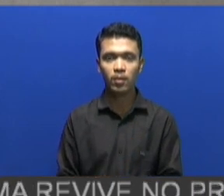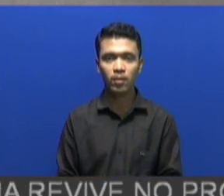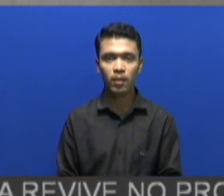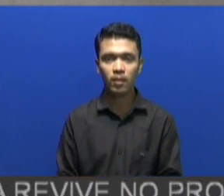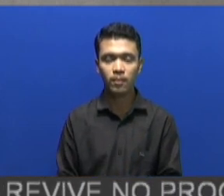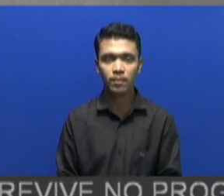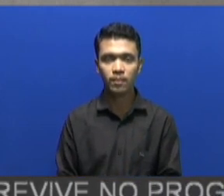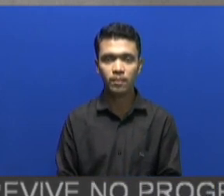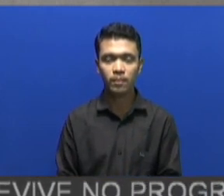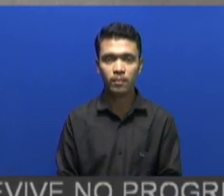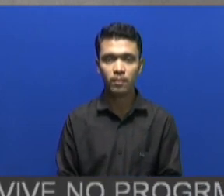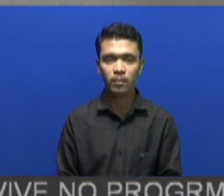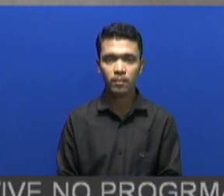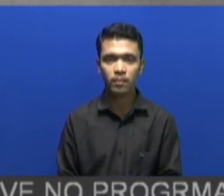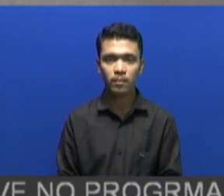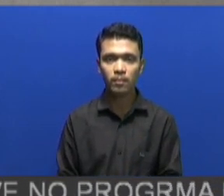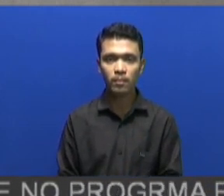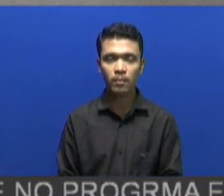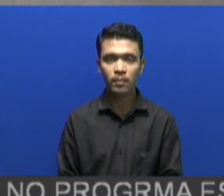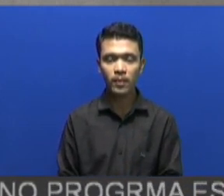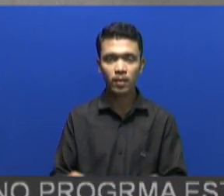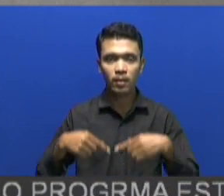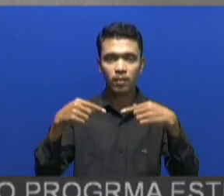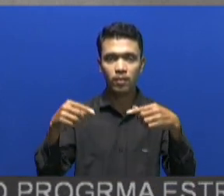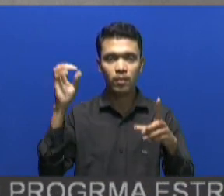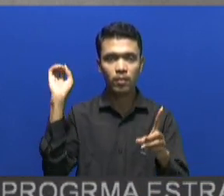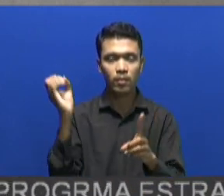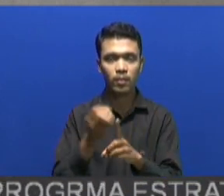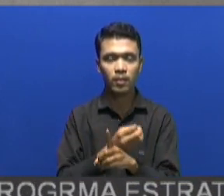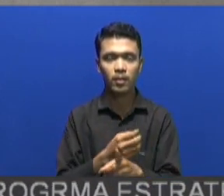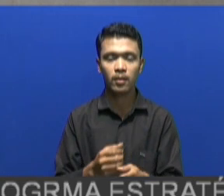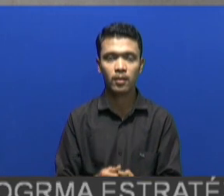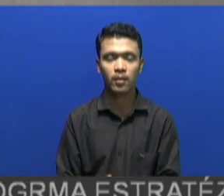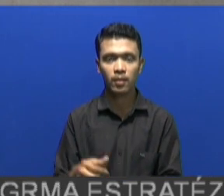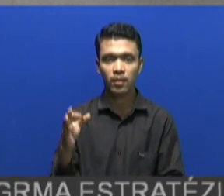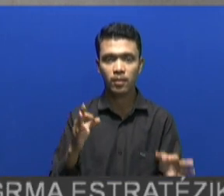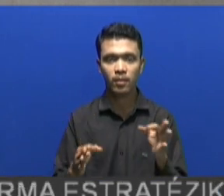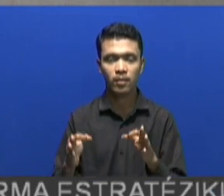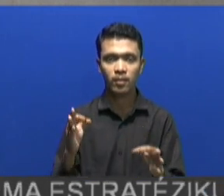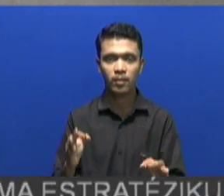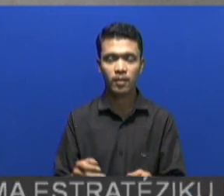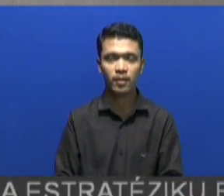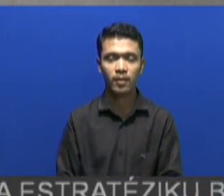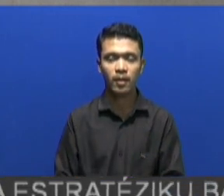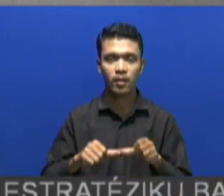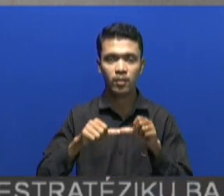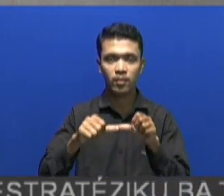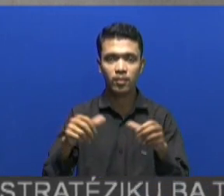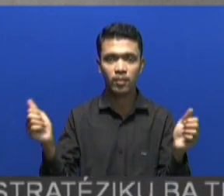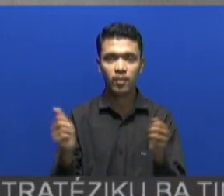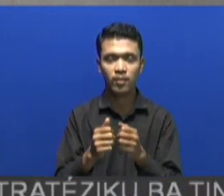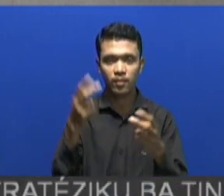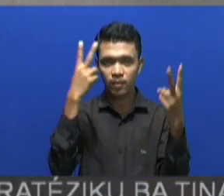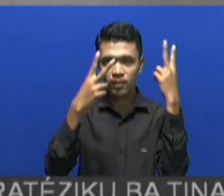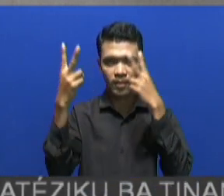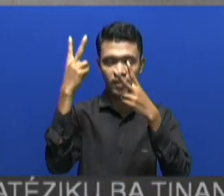minha economia, não a tu bele for oportunidades para a minha emarcera. Então, hoje, nem maca, nós já tudo falei com a visita do seu